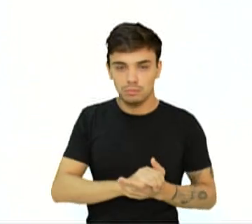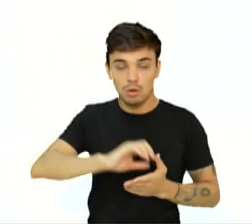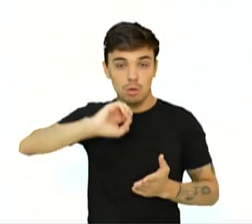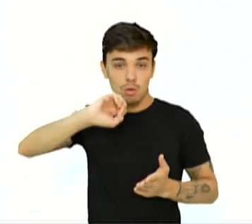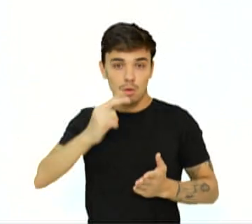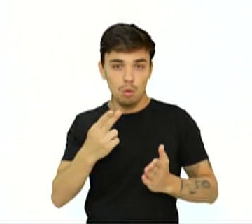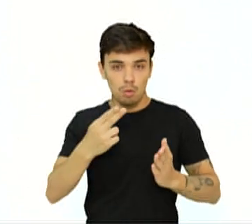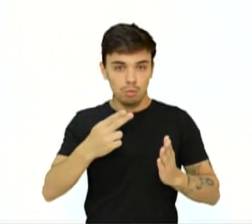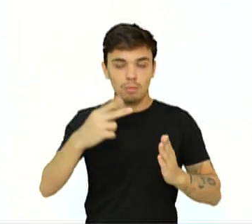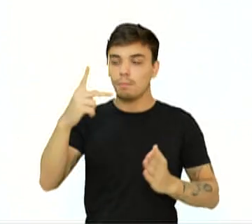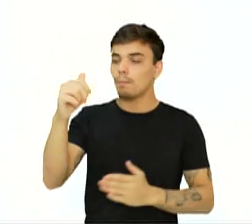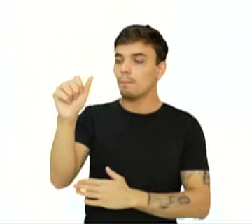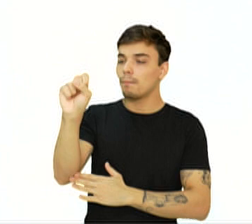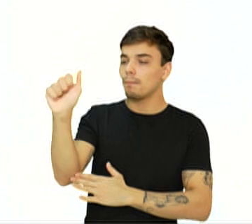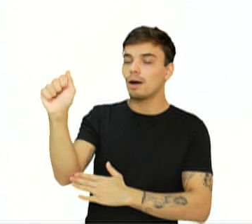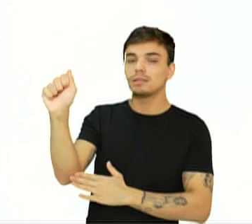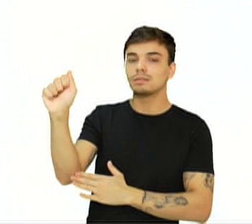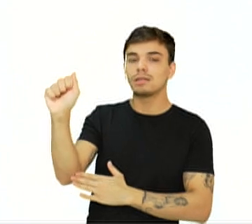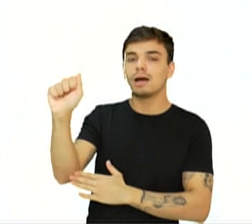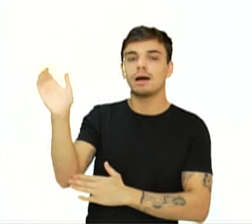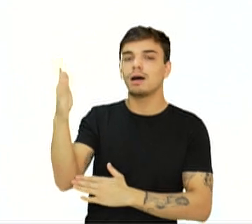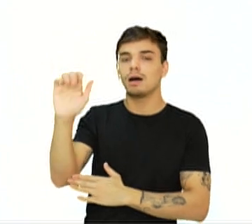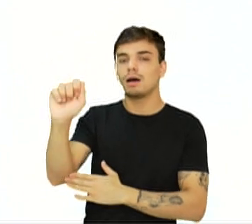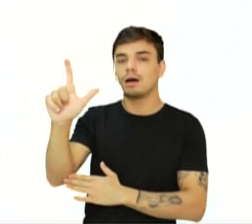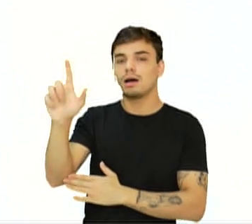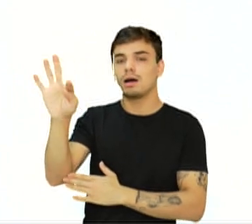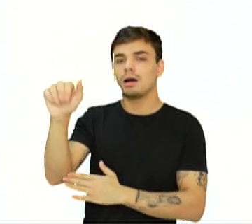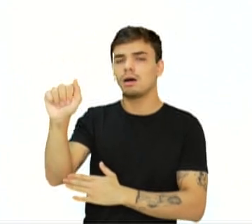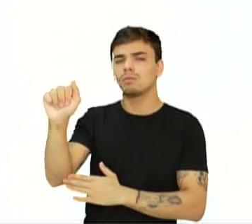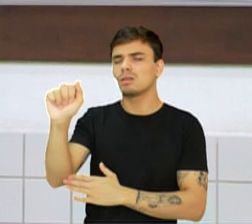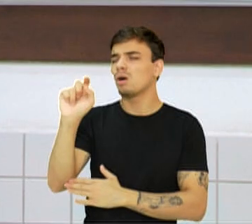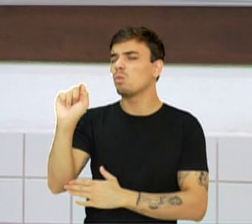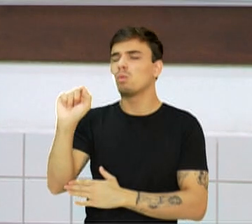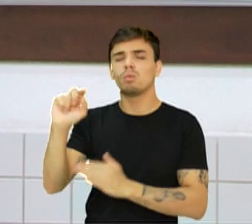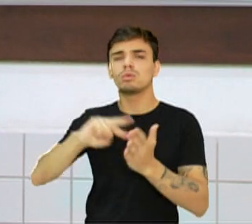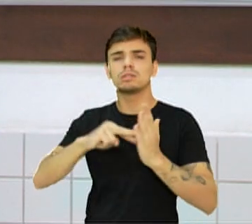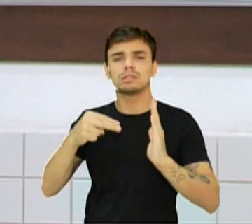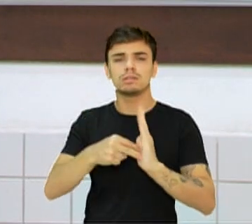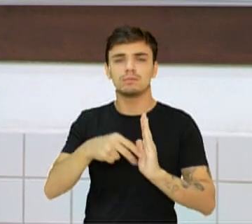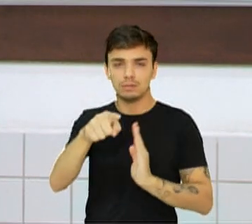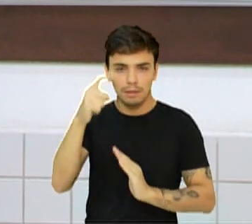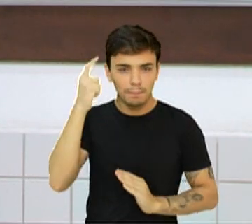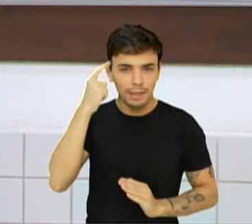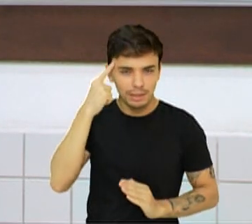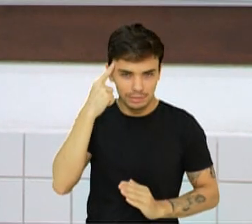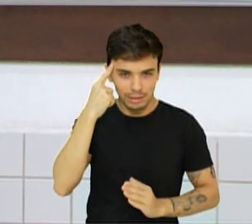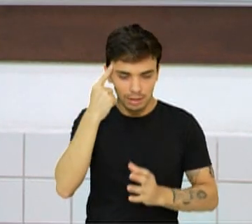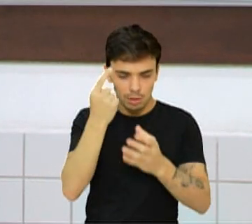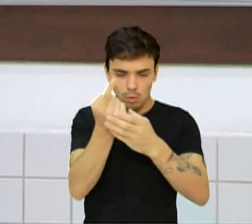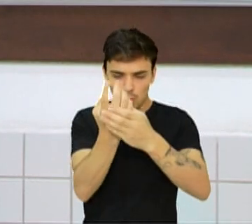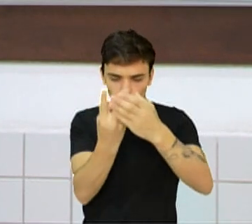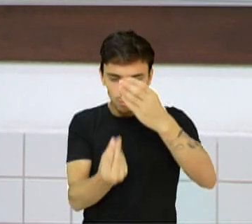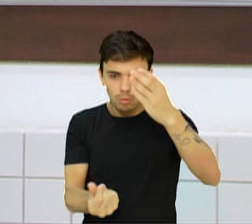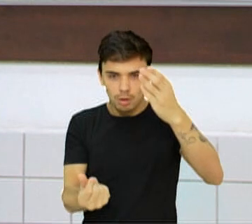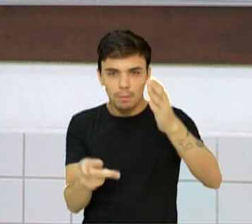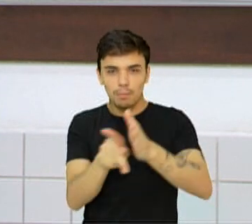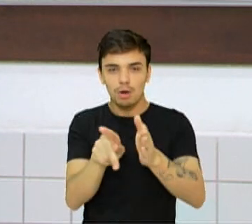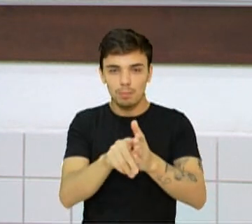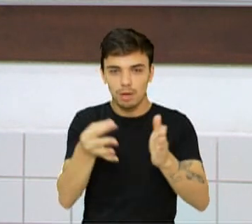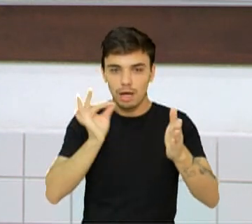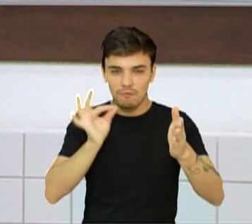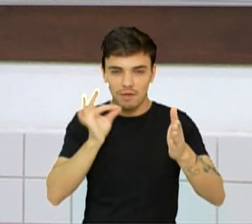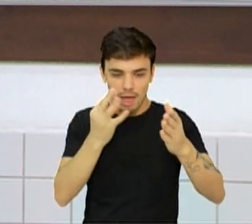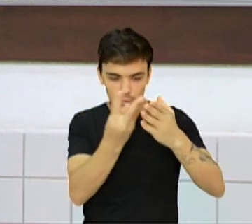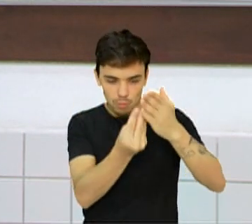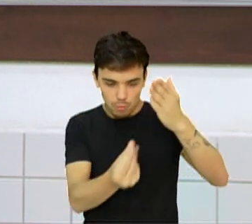ou passa alta, tá? O que significa? Pensa lá no filtro de café. O que você quer é o café